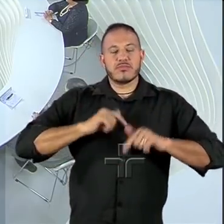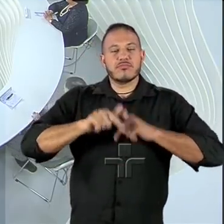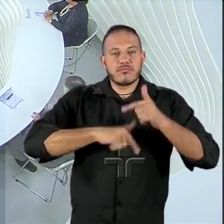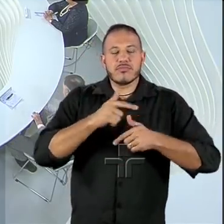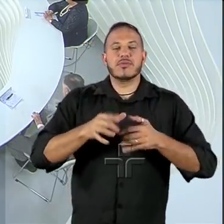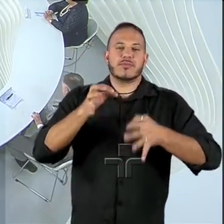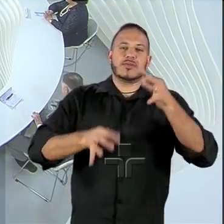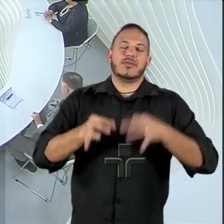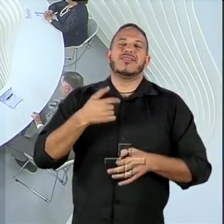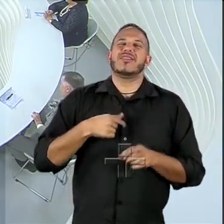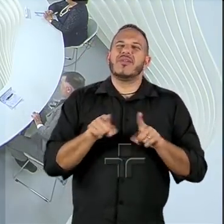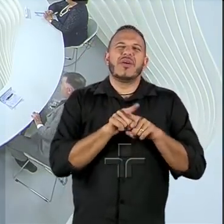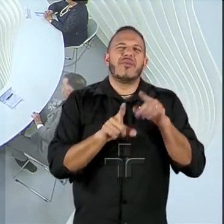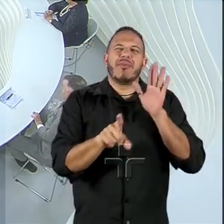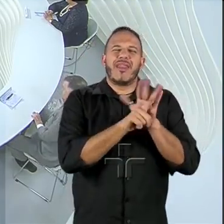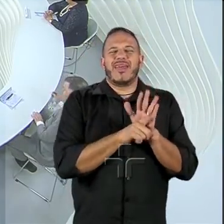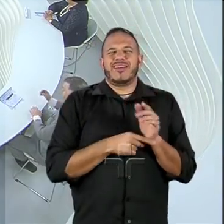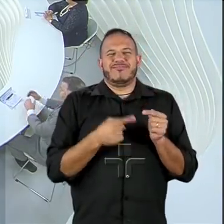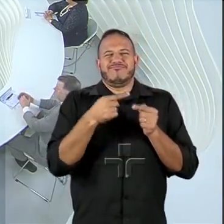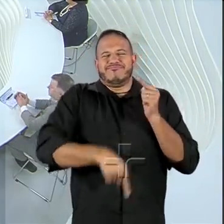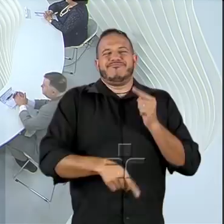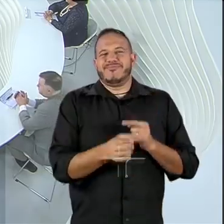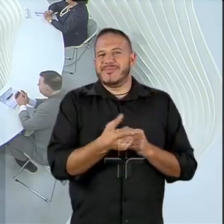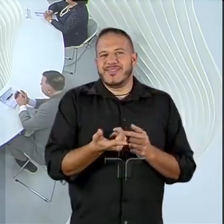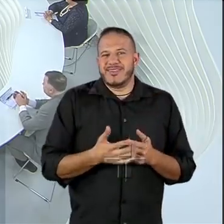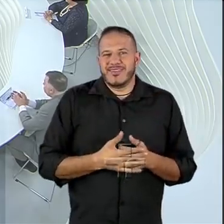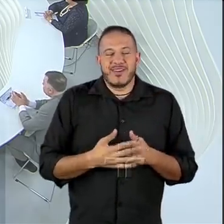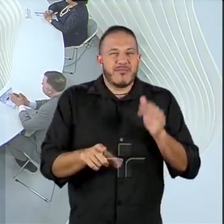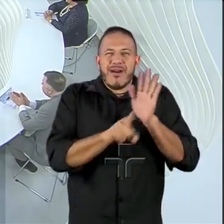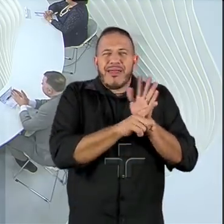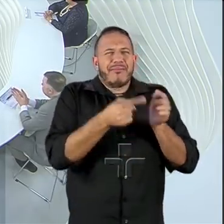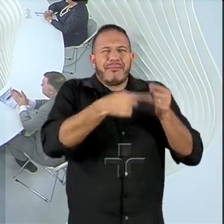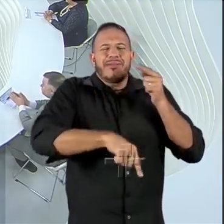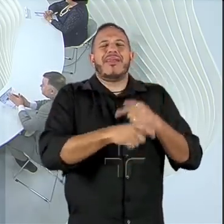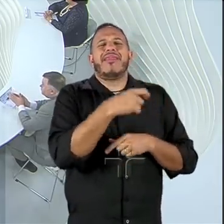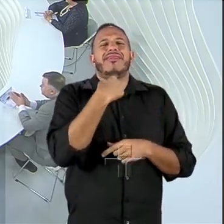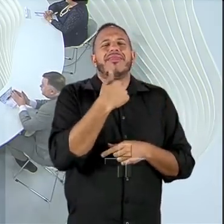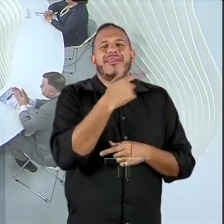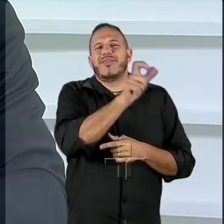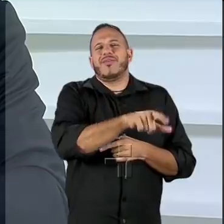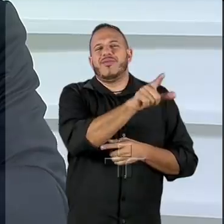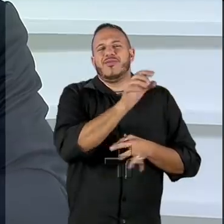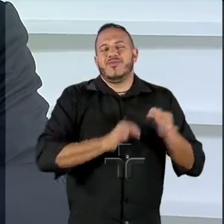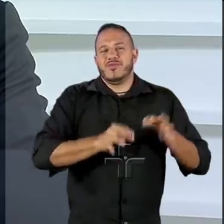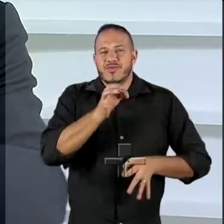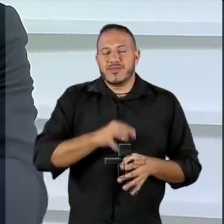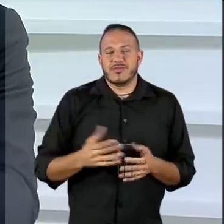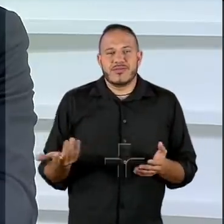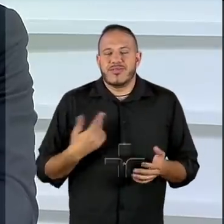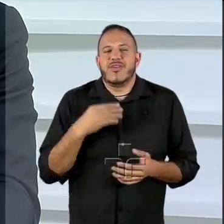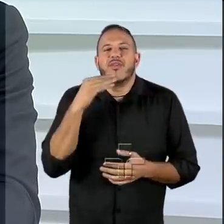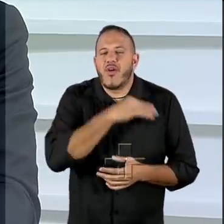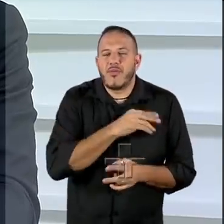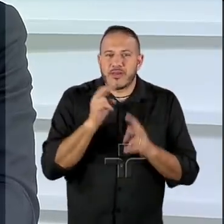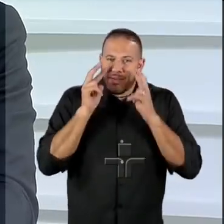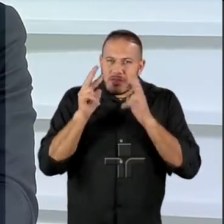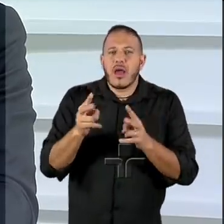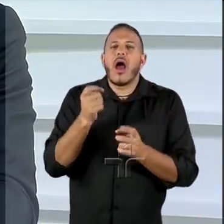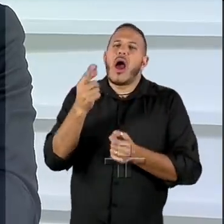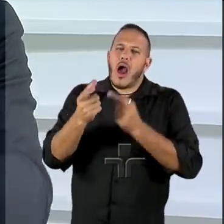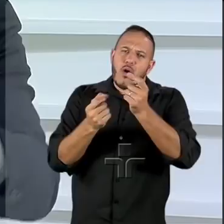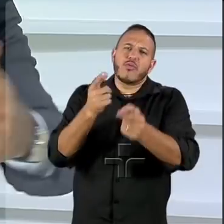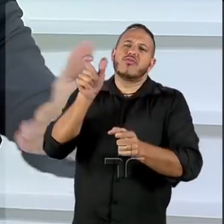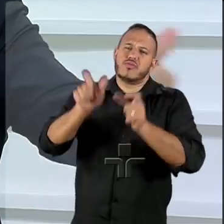uma lei que não cola, nem para tem que colar. Para os juízes. Não, é visível que alguns